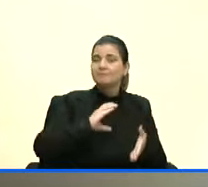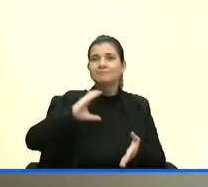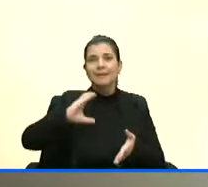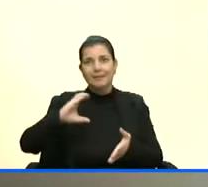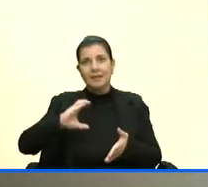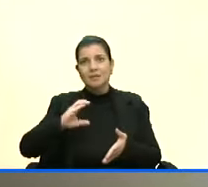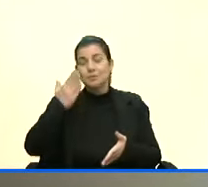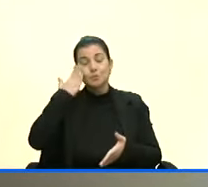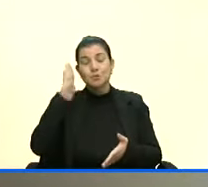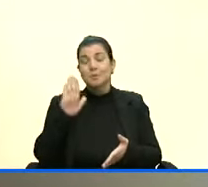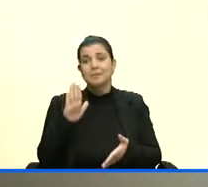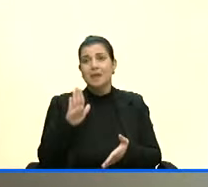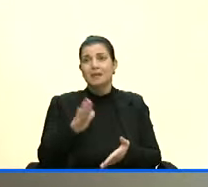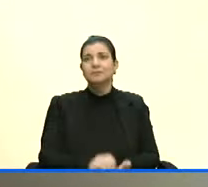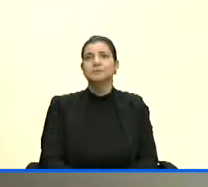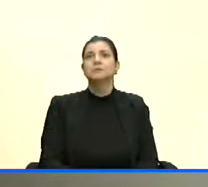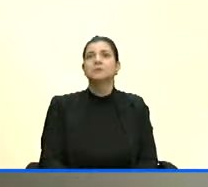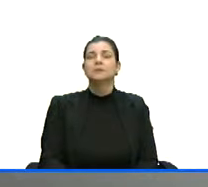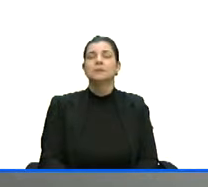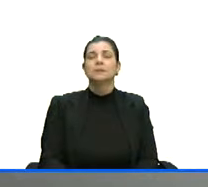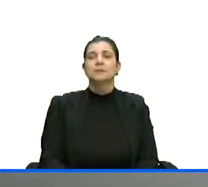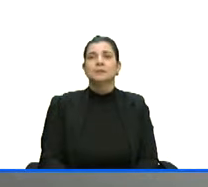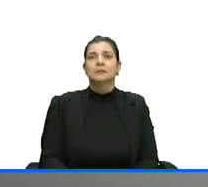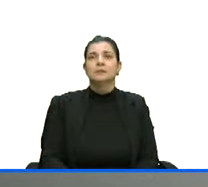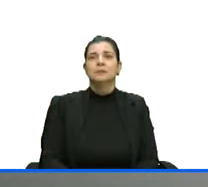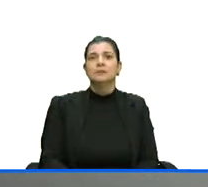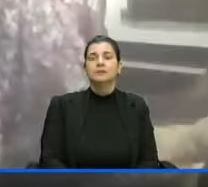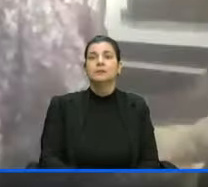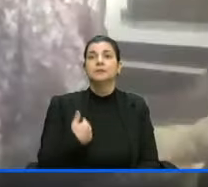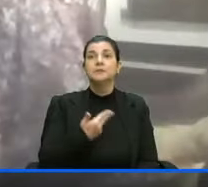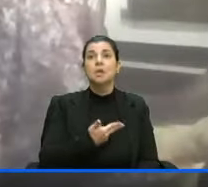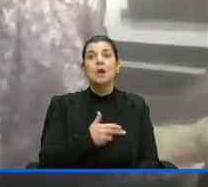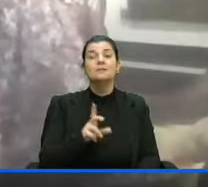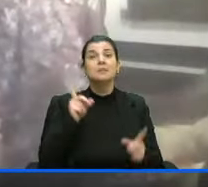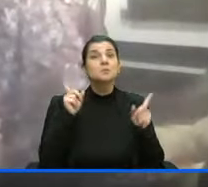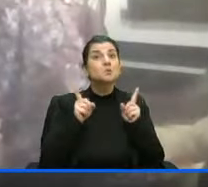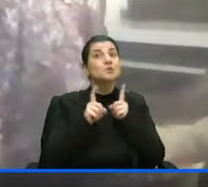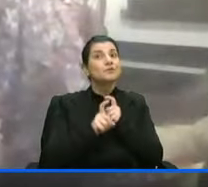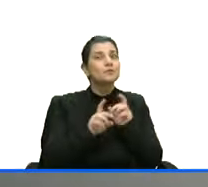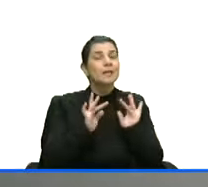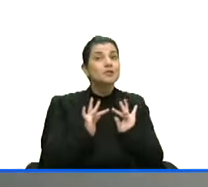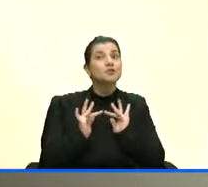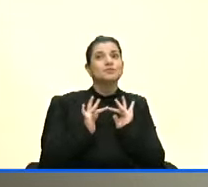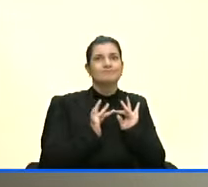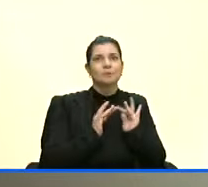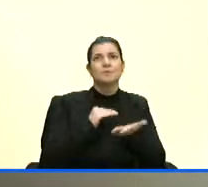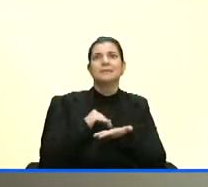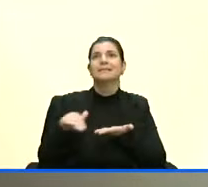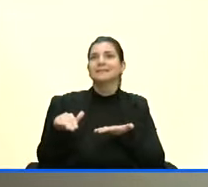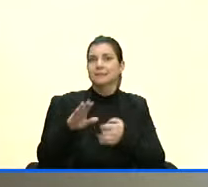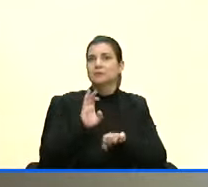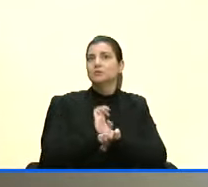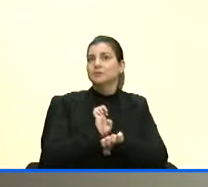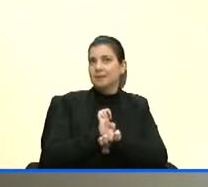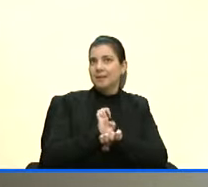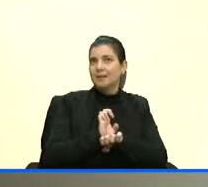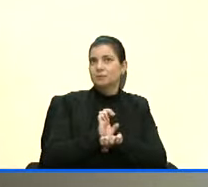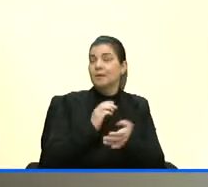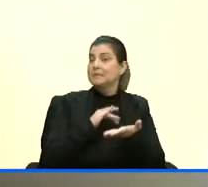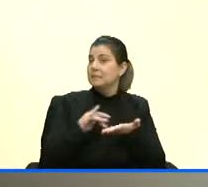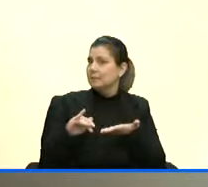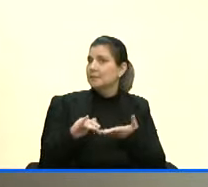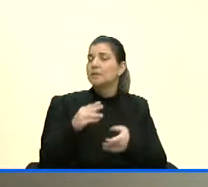tinha pensado nisso. Nós estamos, inclusive, com uma certa dificuldade assim, de contato com a Secretaria de Estado. Né? A Secretaria Municipal